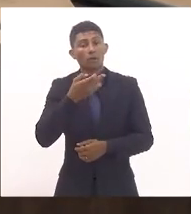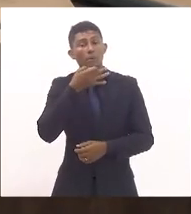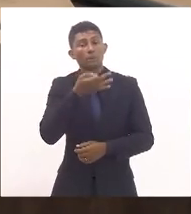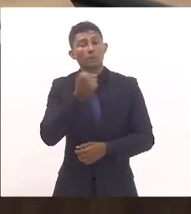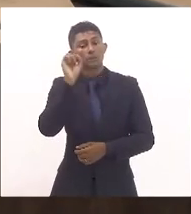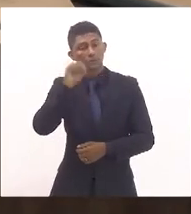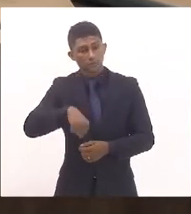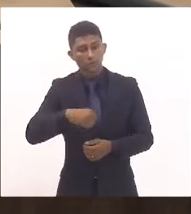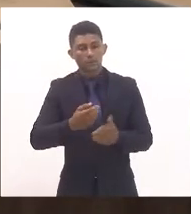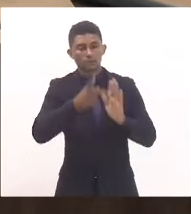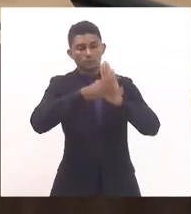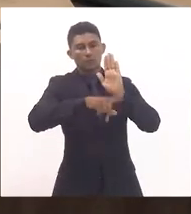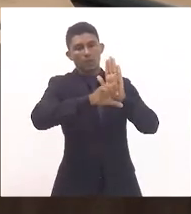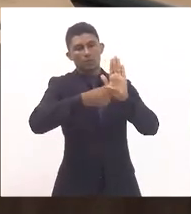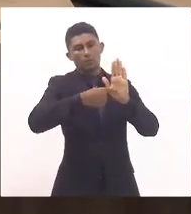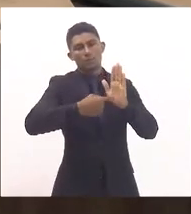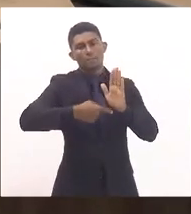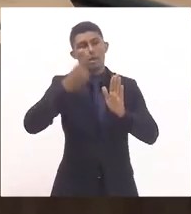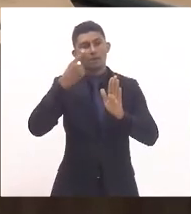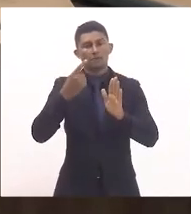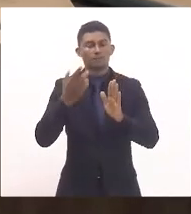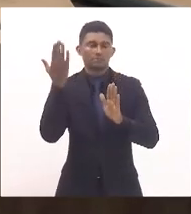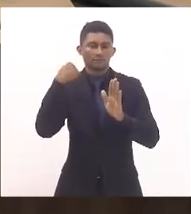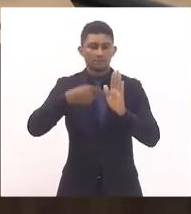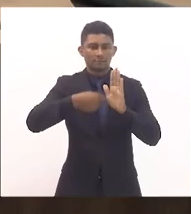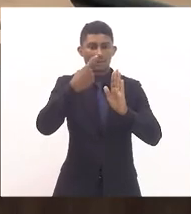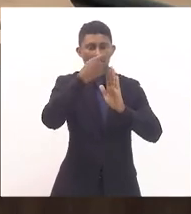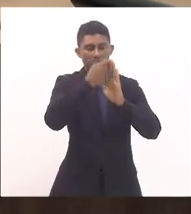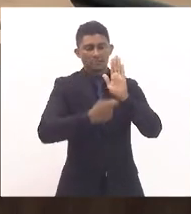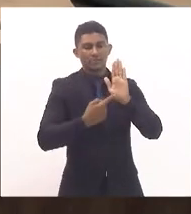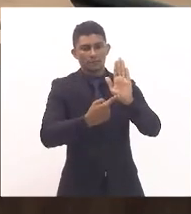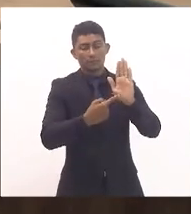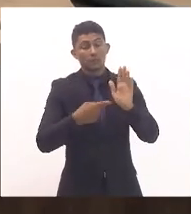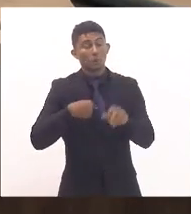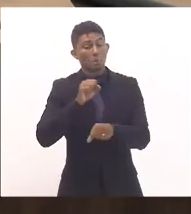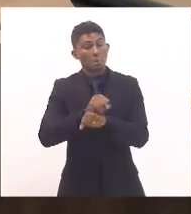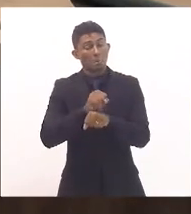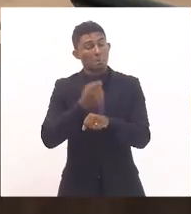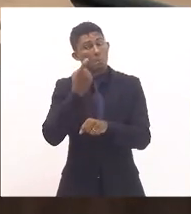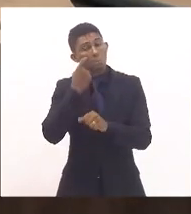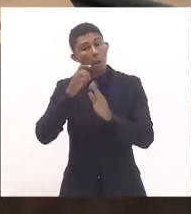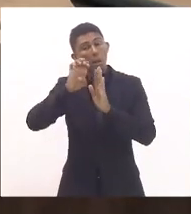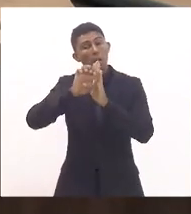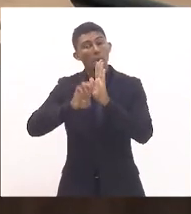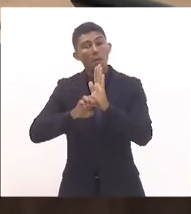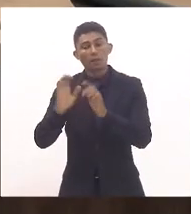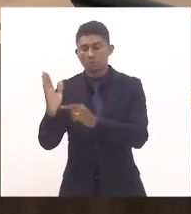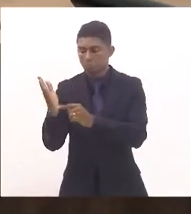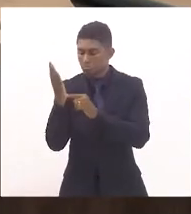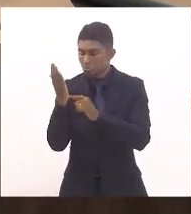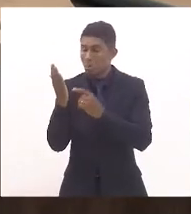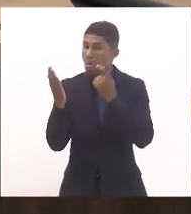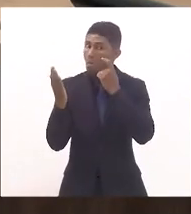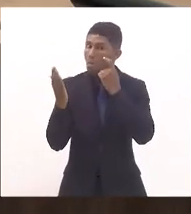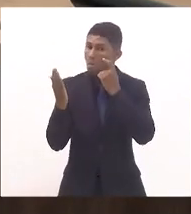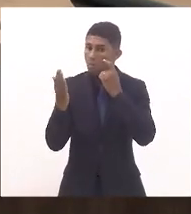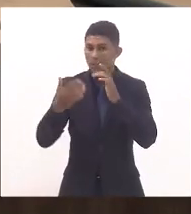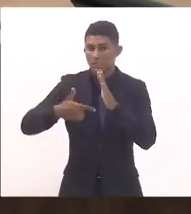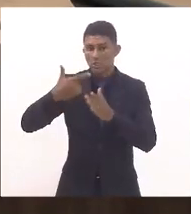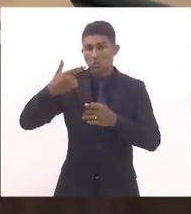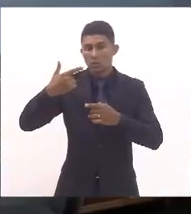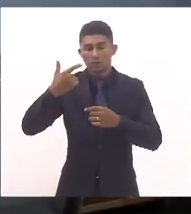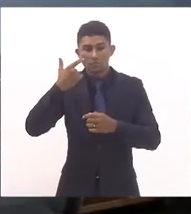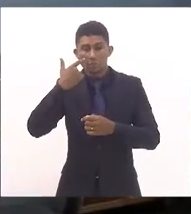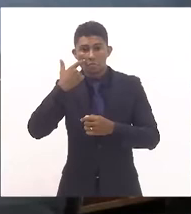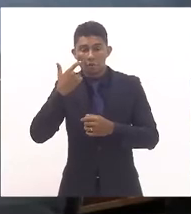projeto original sem a emenda, aguardando as emendas para que, em segunda, a gente possa definitivamente dar o